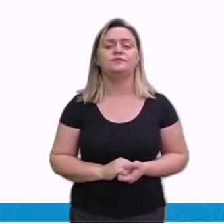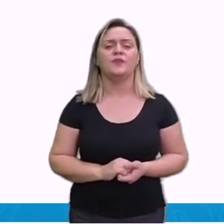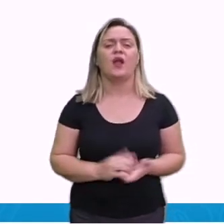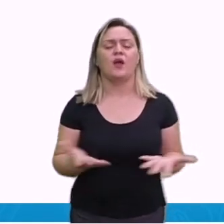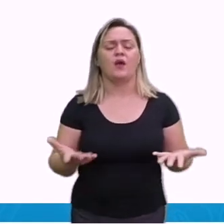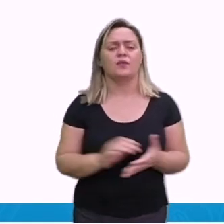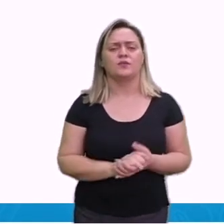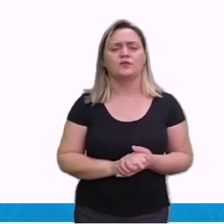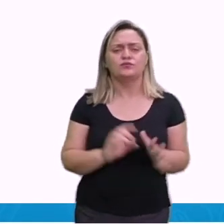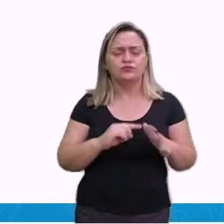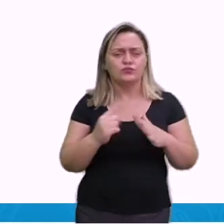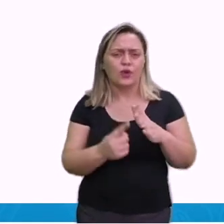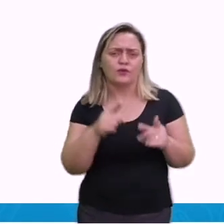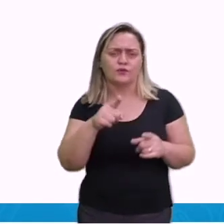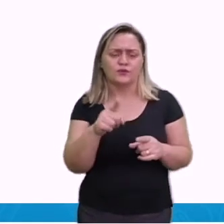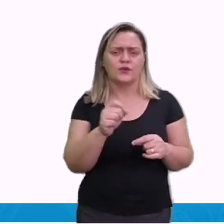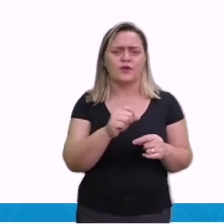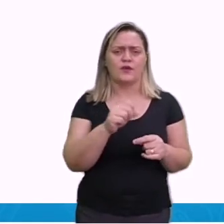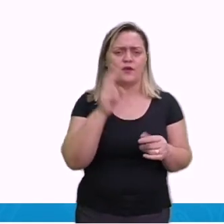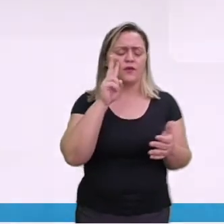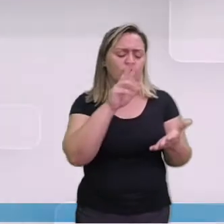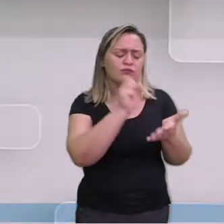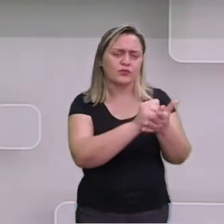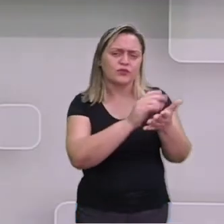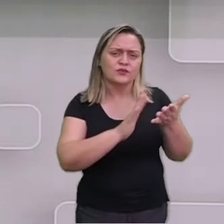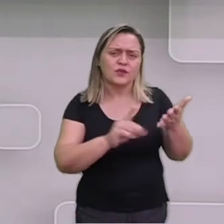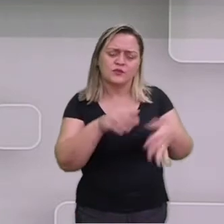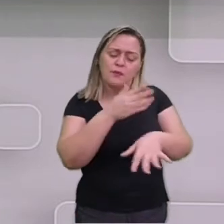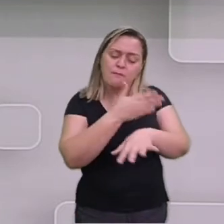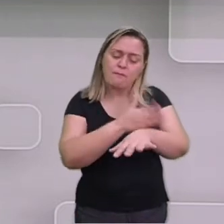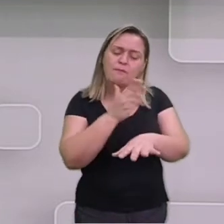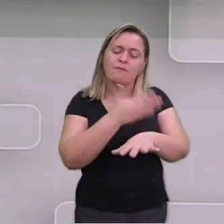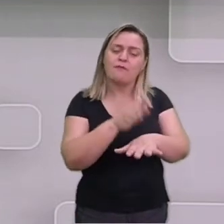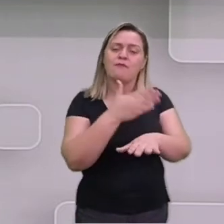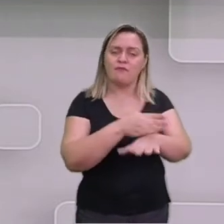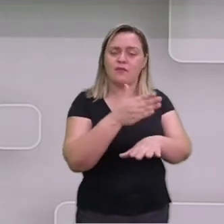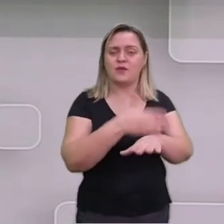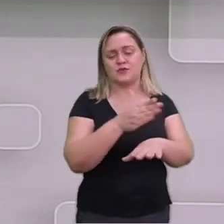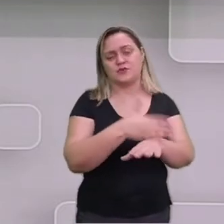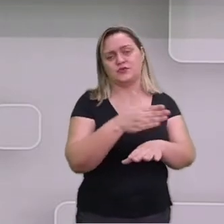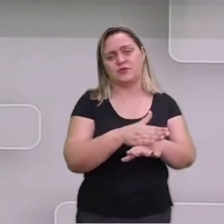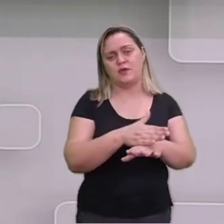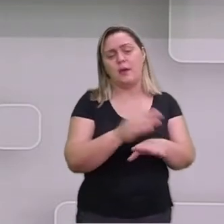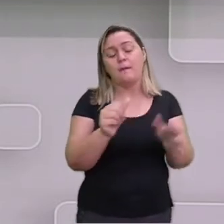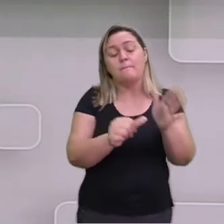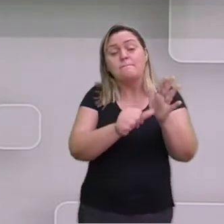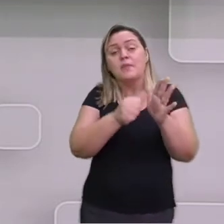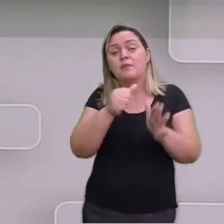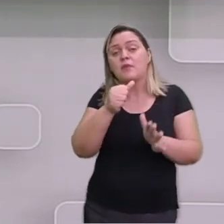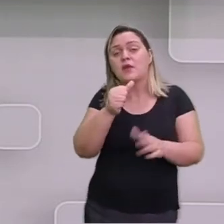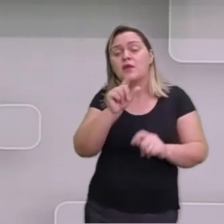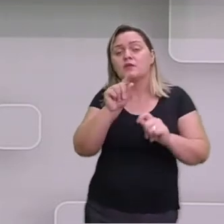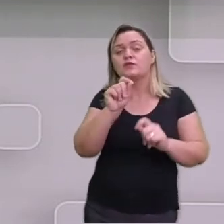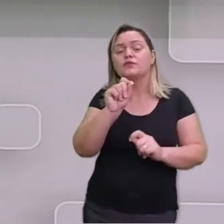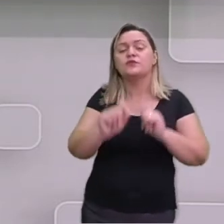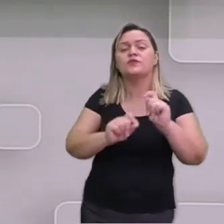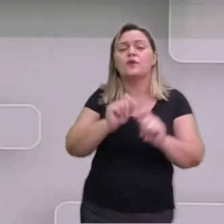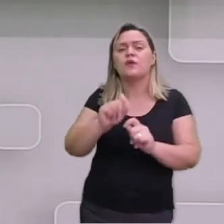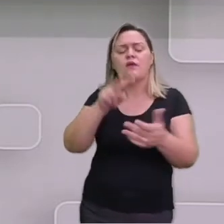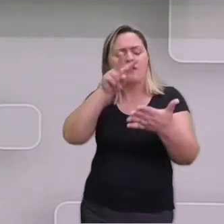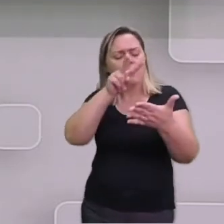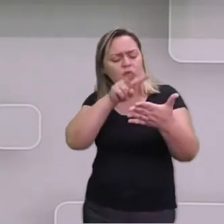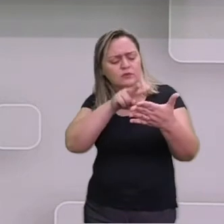ES. Então, se você teve alguma dificuldade, por exemplo, como eu vou passar a palavra colher para o plural? Lá na